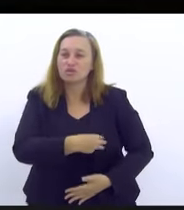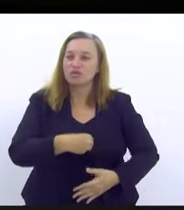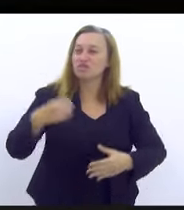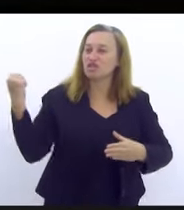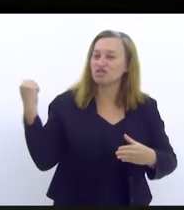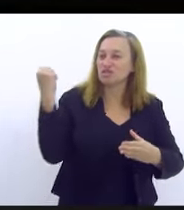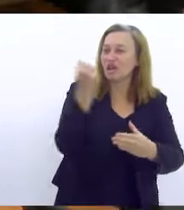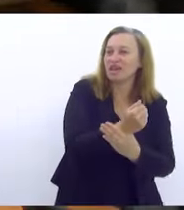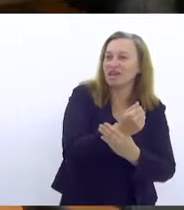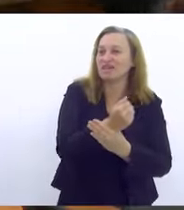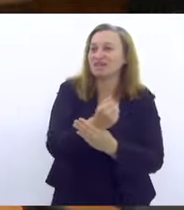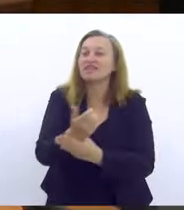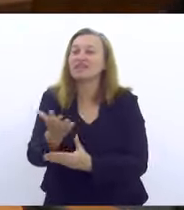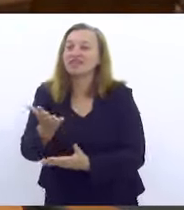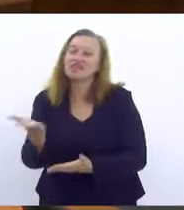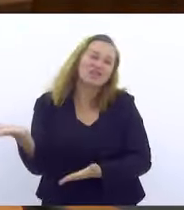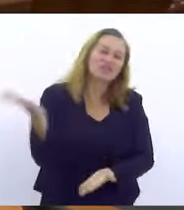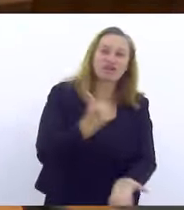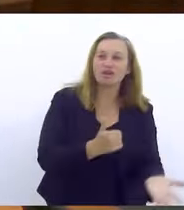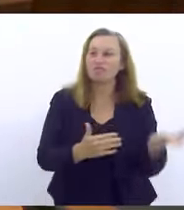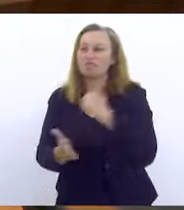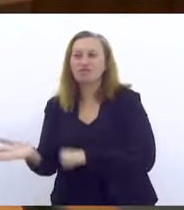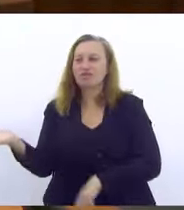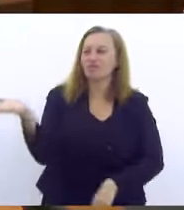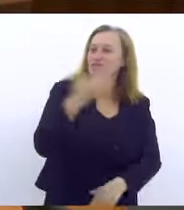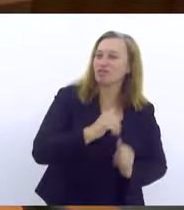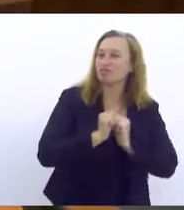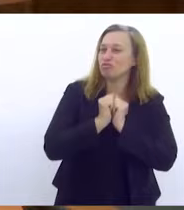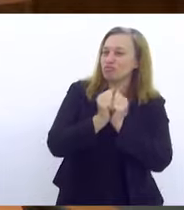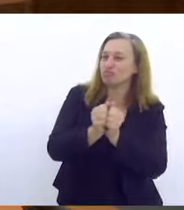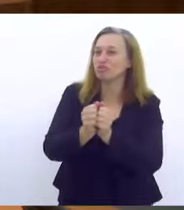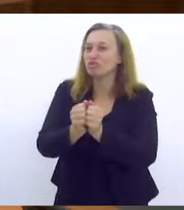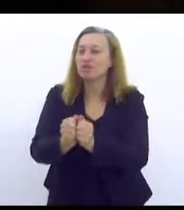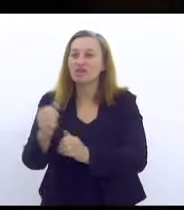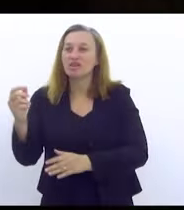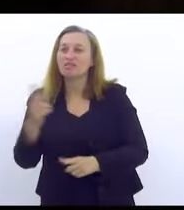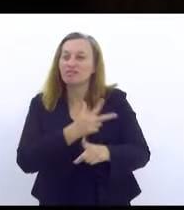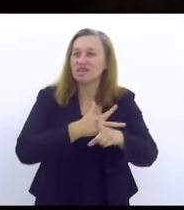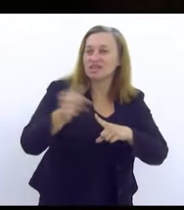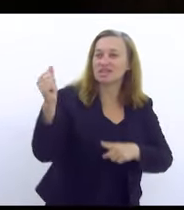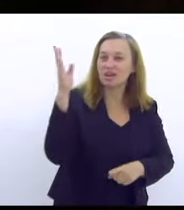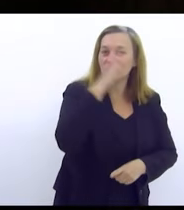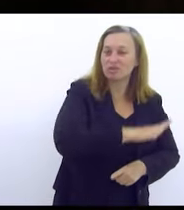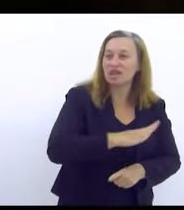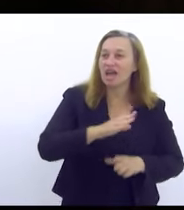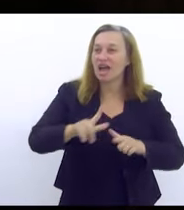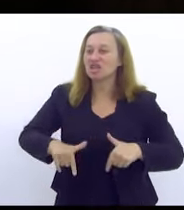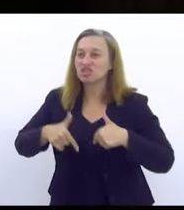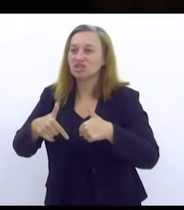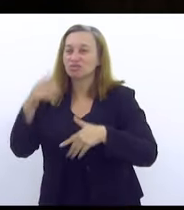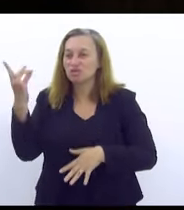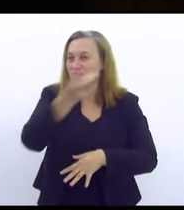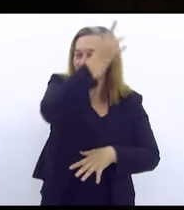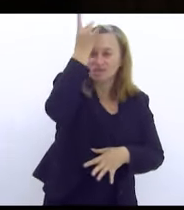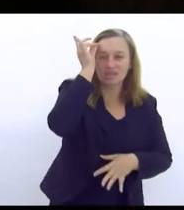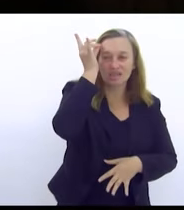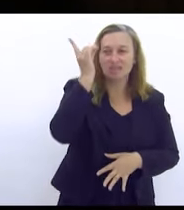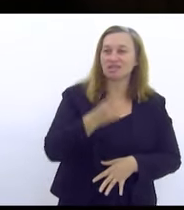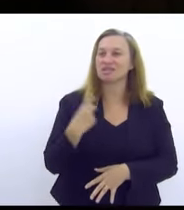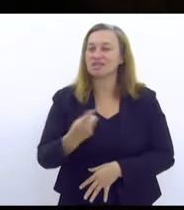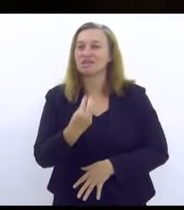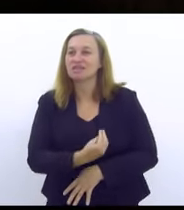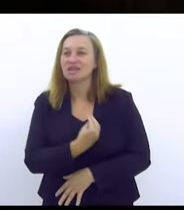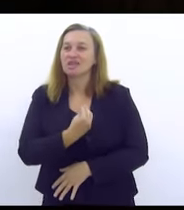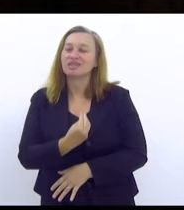Abraão. Vai em frente vencendo todo o mal, bebendo da fonte na Igreja